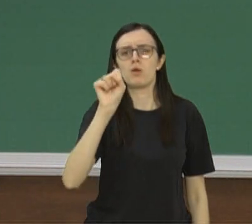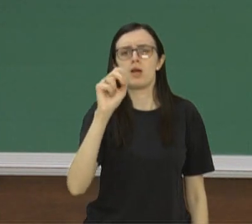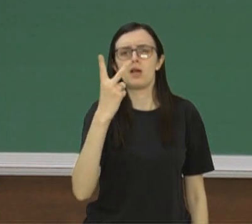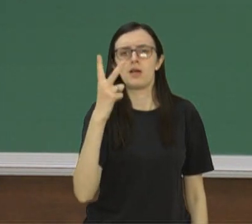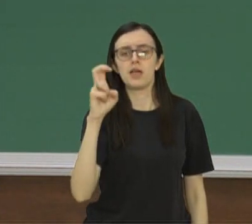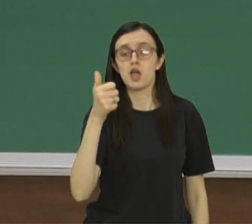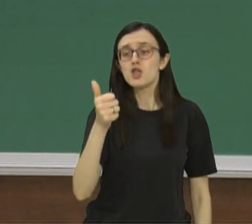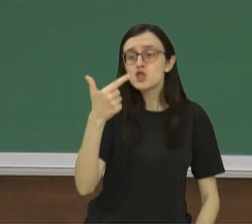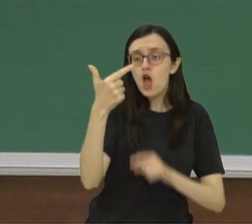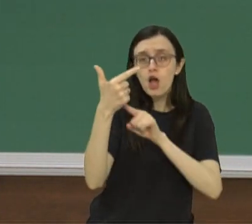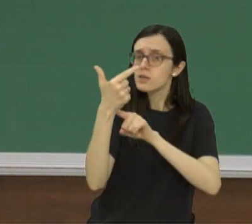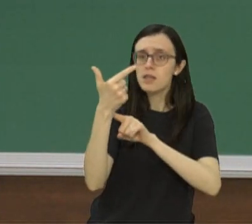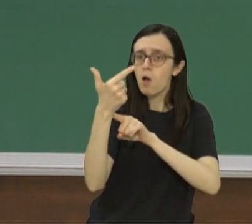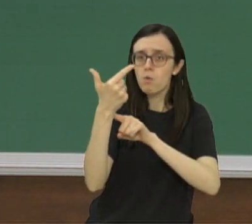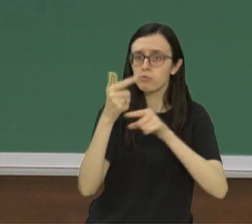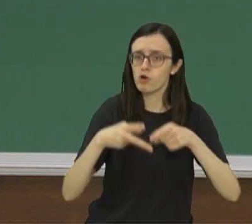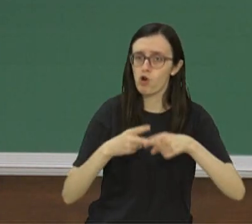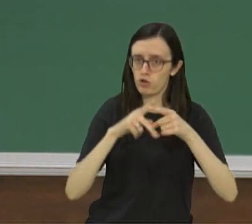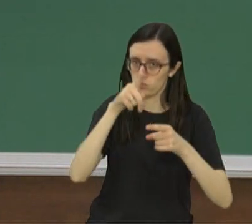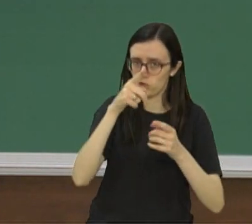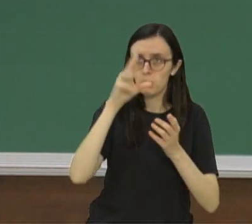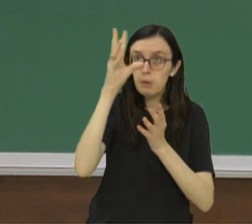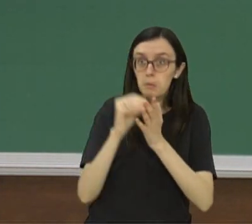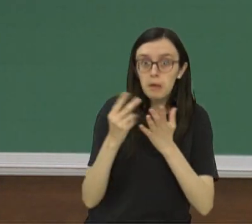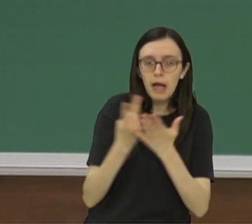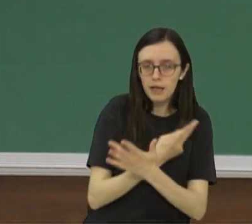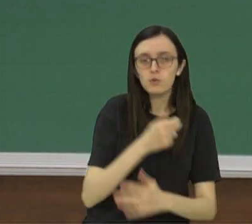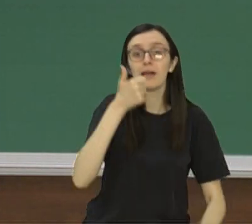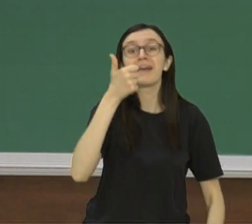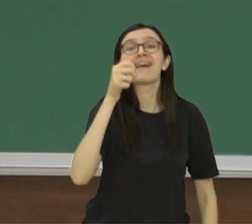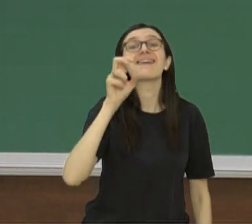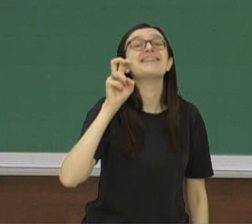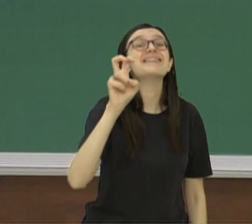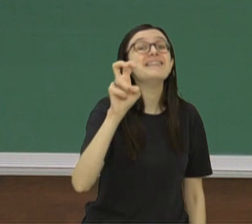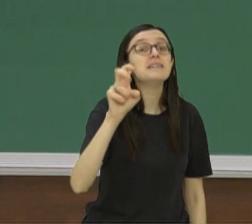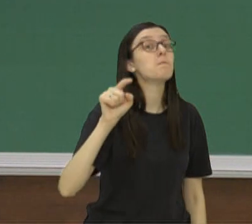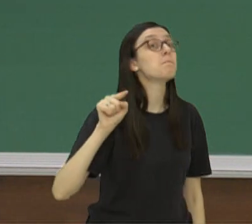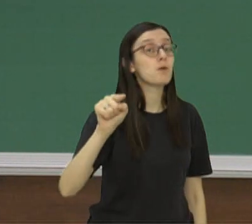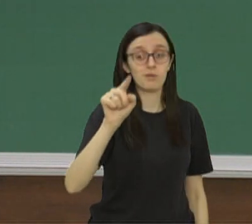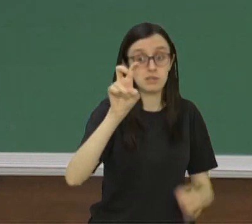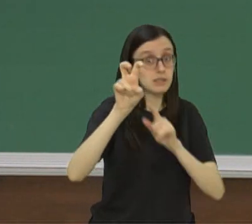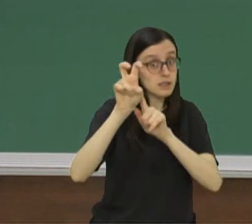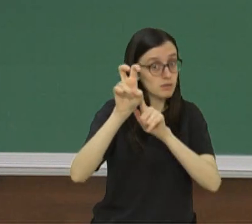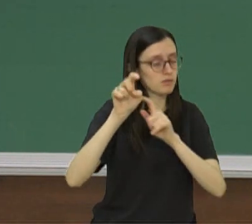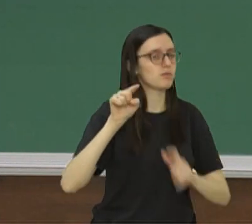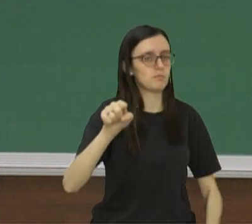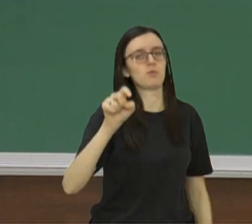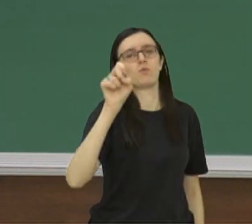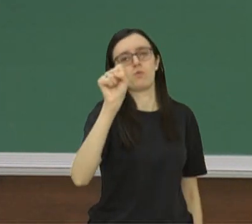12.825. Então, corrige lá no seu material se você anotou, certo? A lei é